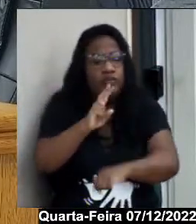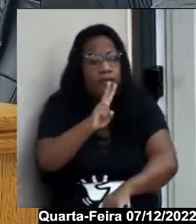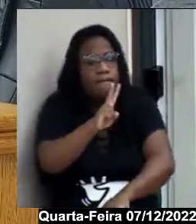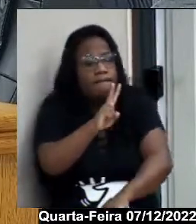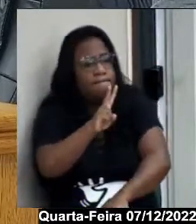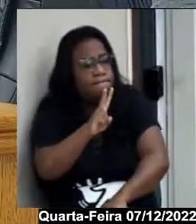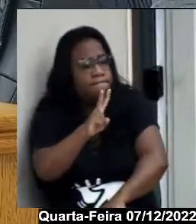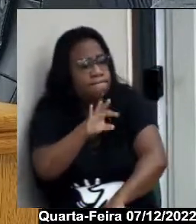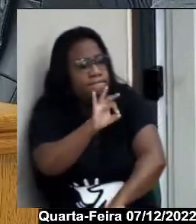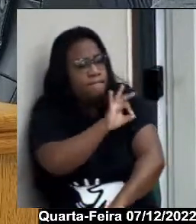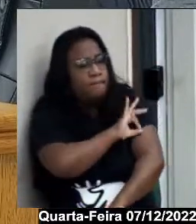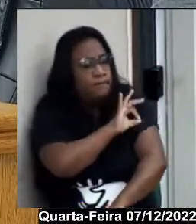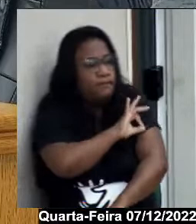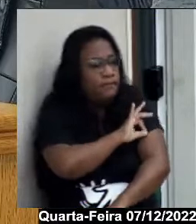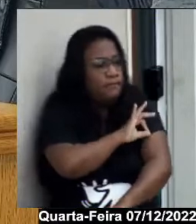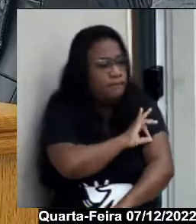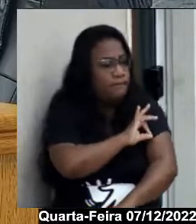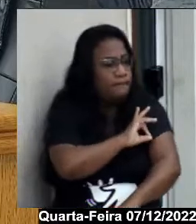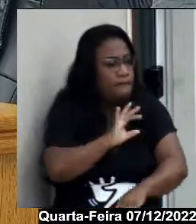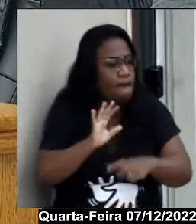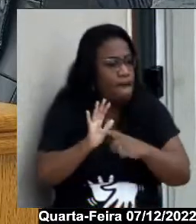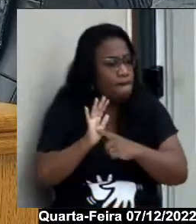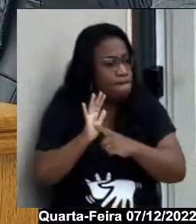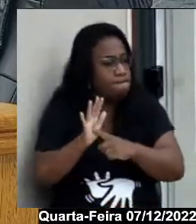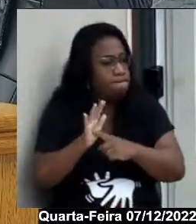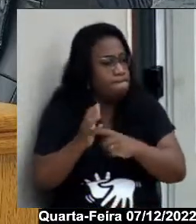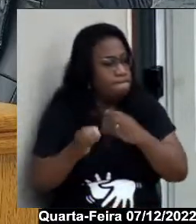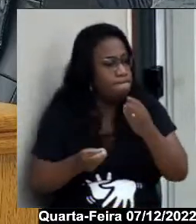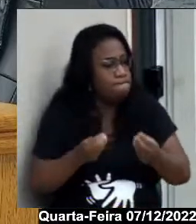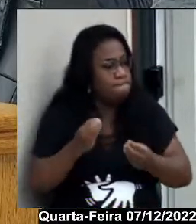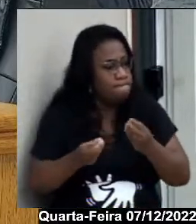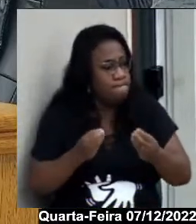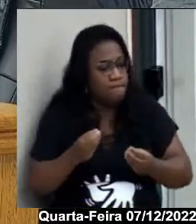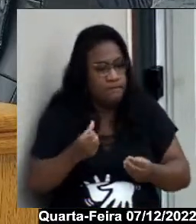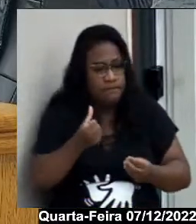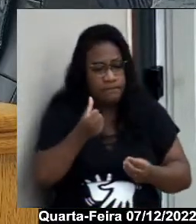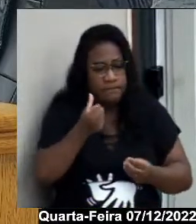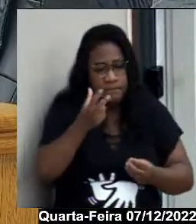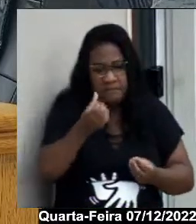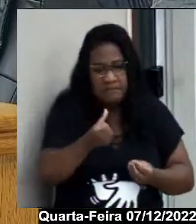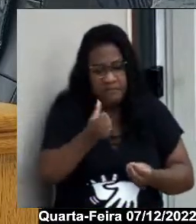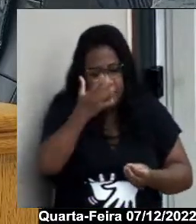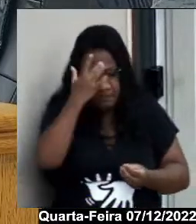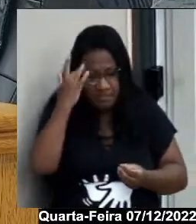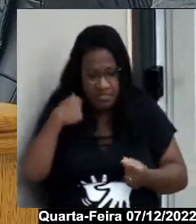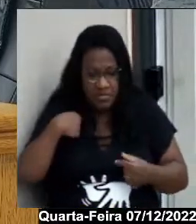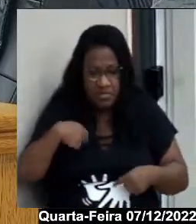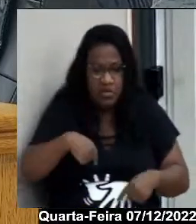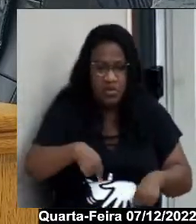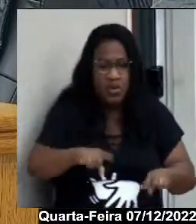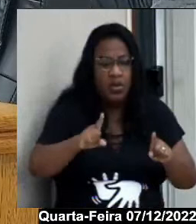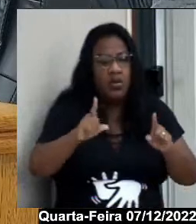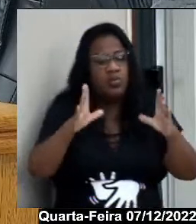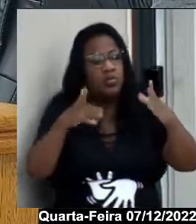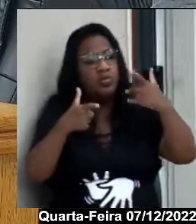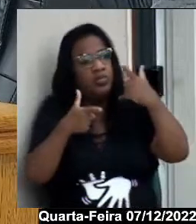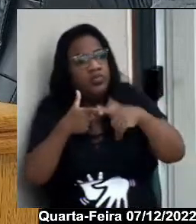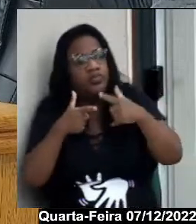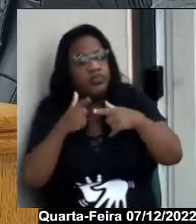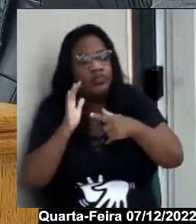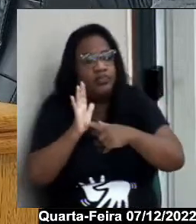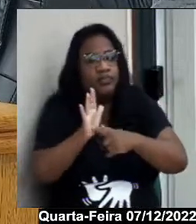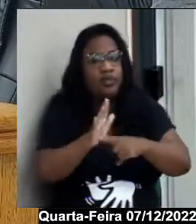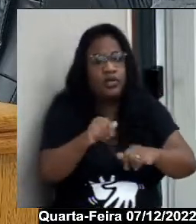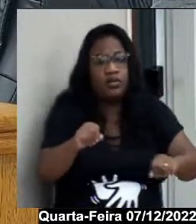da escola Armando Vidigal, eu vou mostrar como foi que foi feita. Ele pegou meia dúzia de pessoas, foi lá, apontou o defeito, os